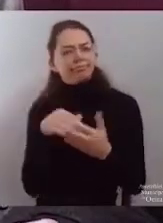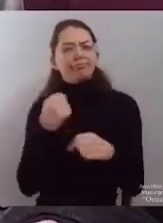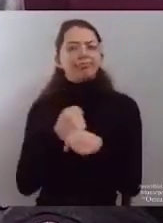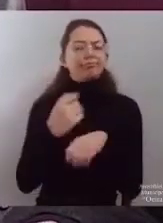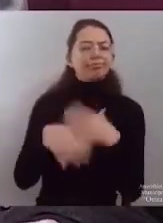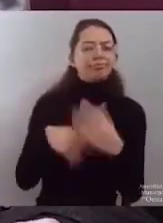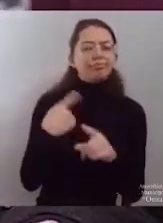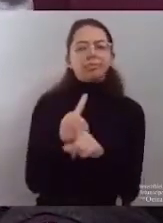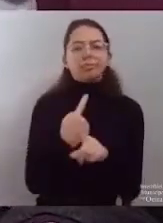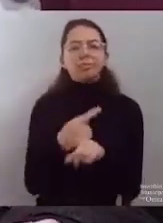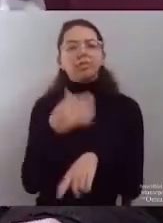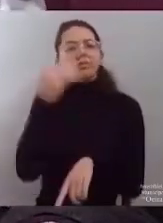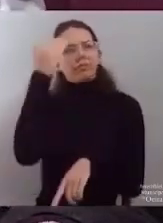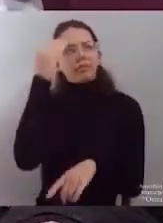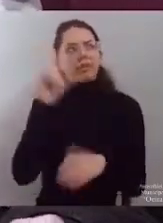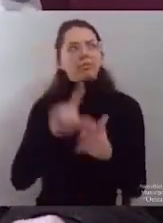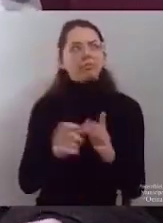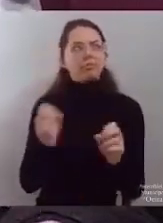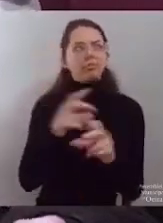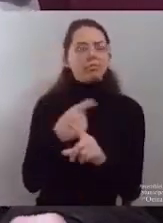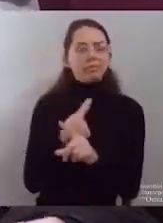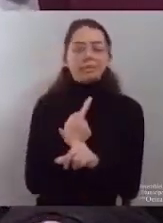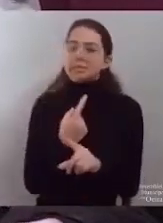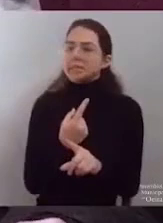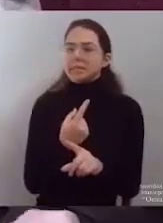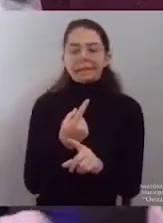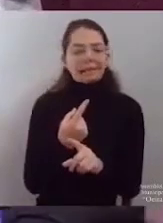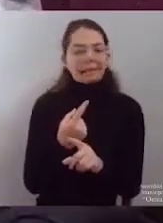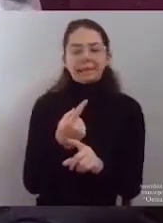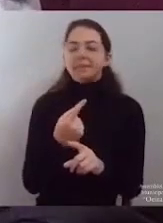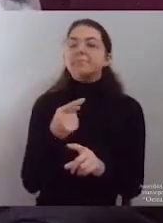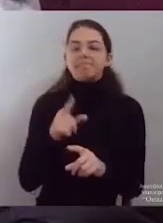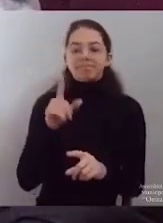novos projetos e conclui que a adequação